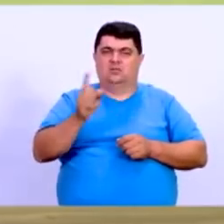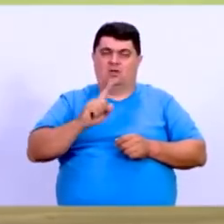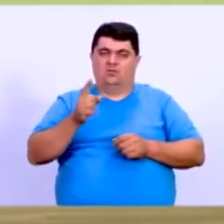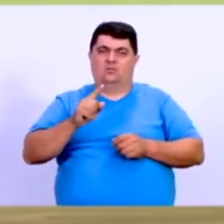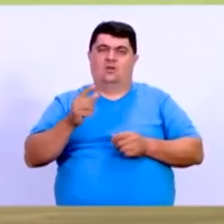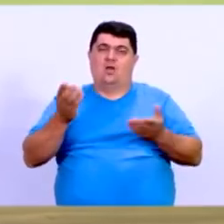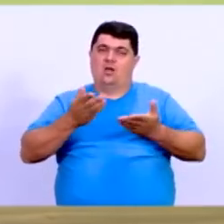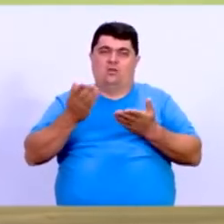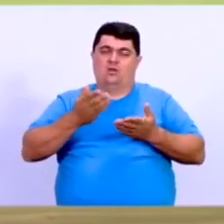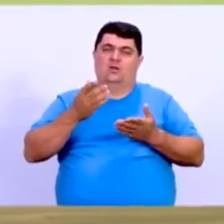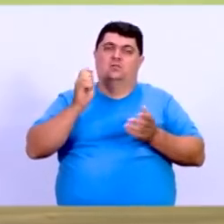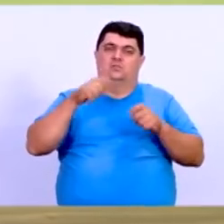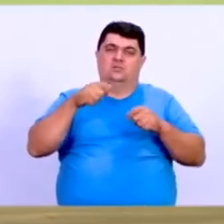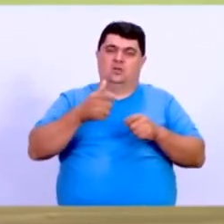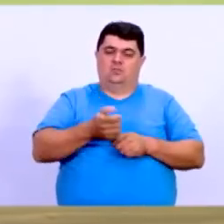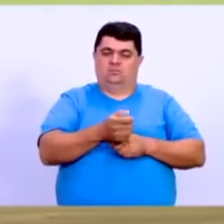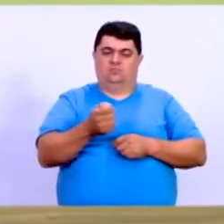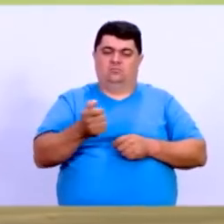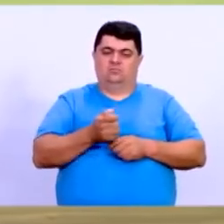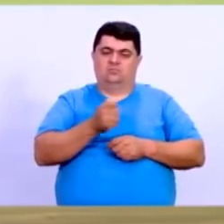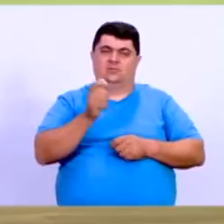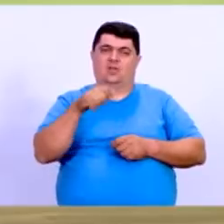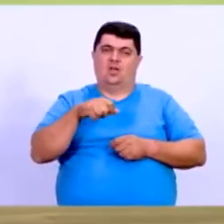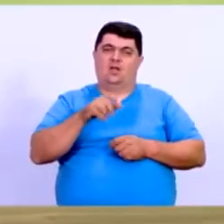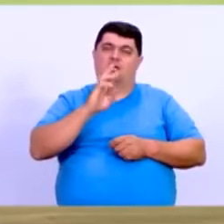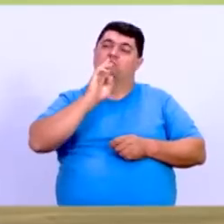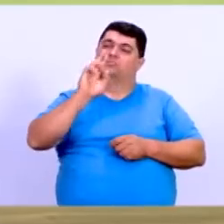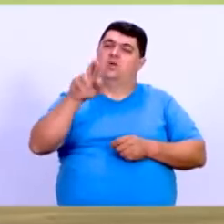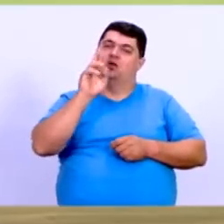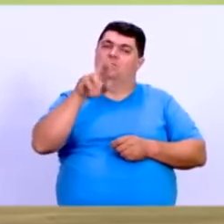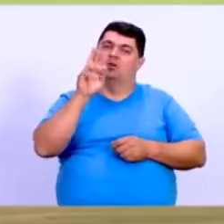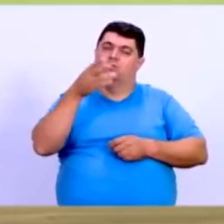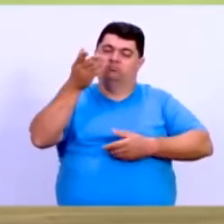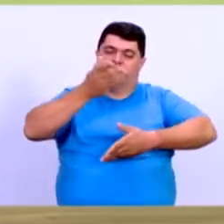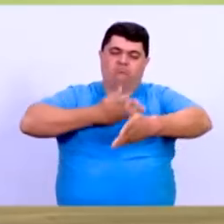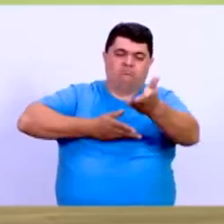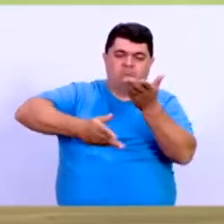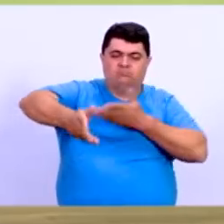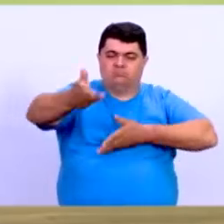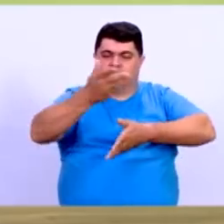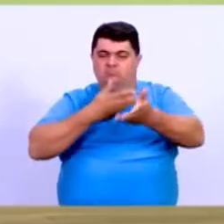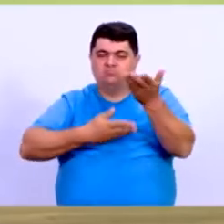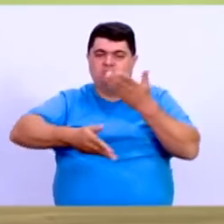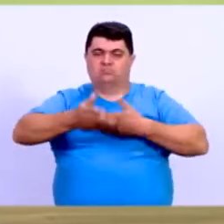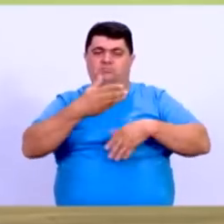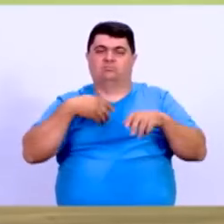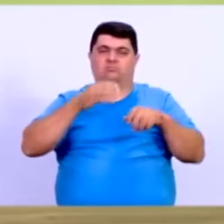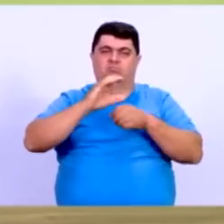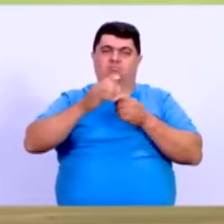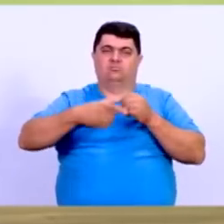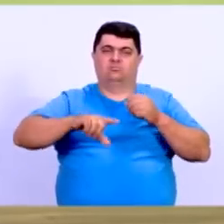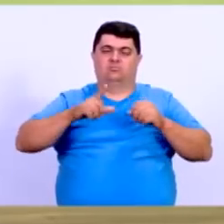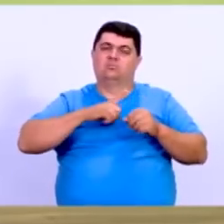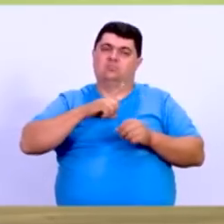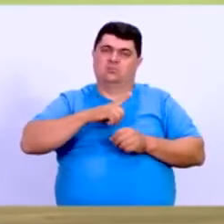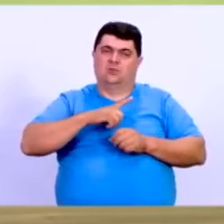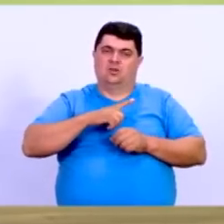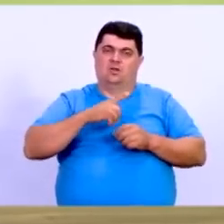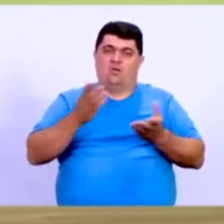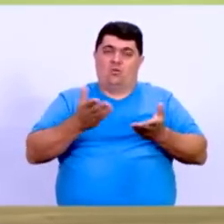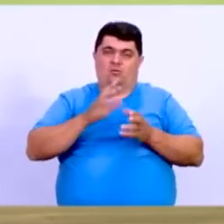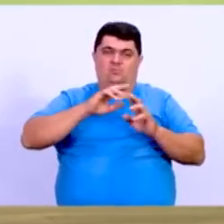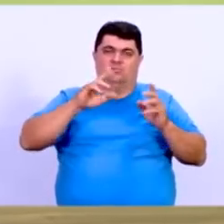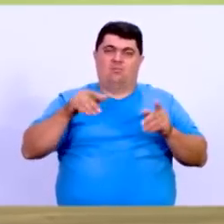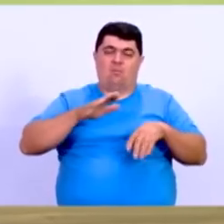ligava. Agora não, com o controle remoto da TV você consegue interagir com o conteúdo. Então as coisas estão ficando um